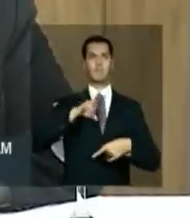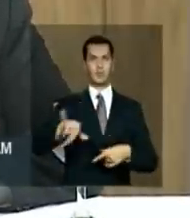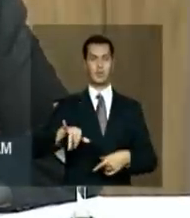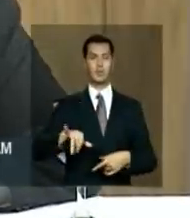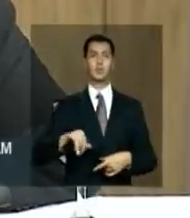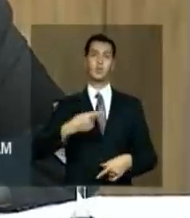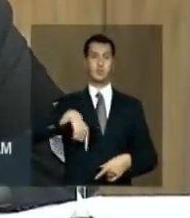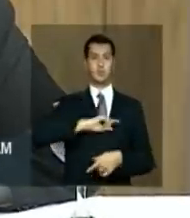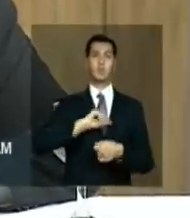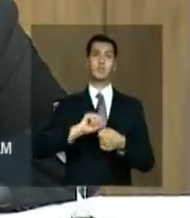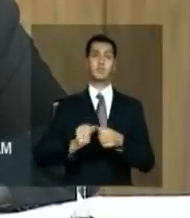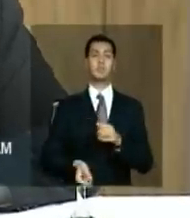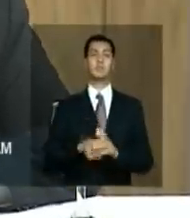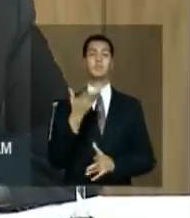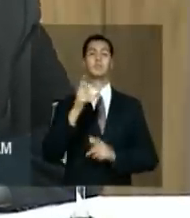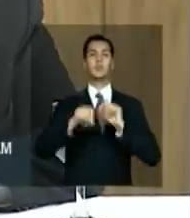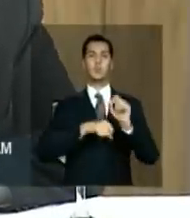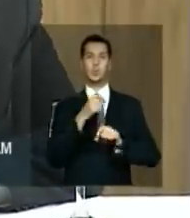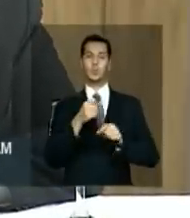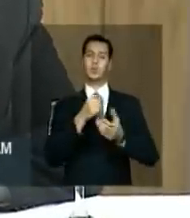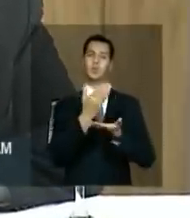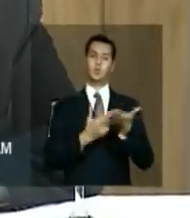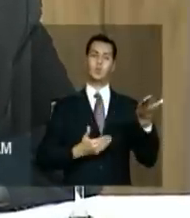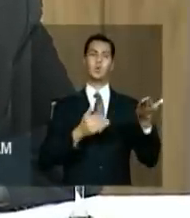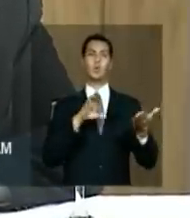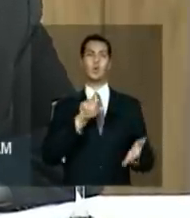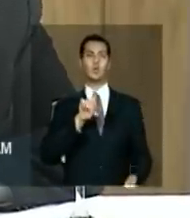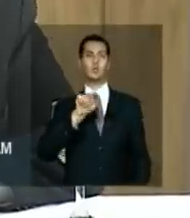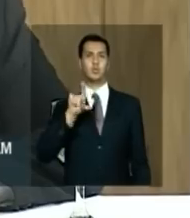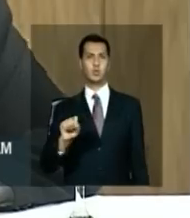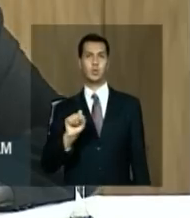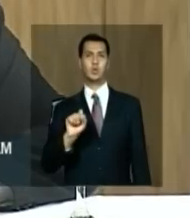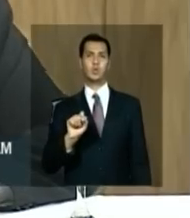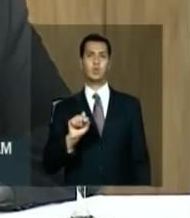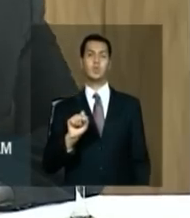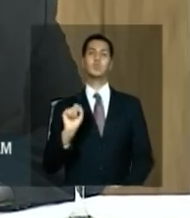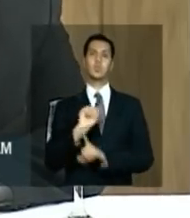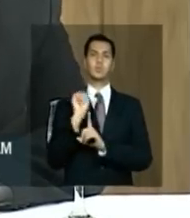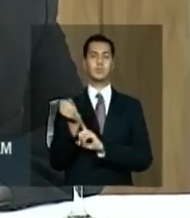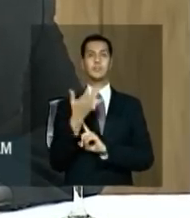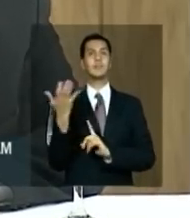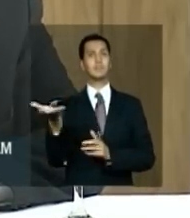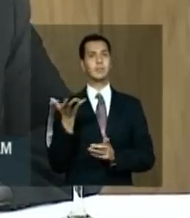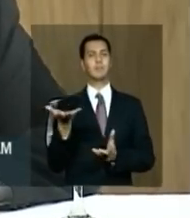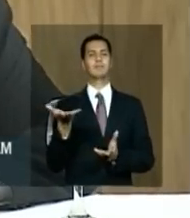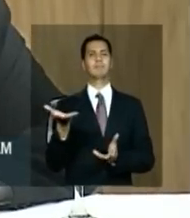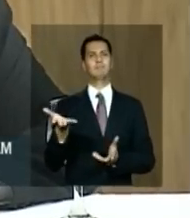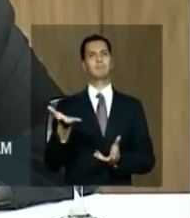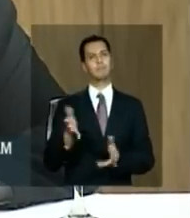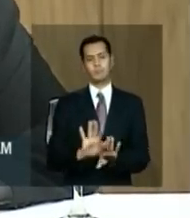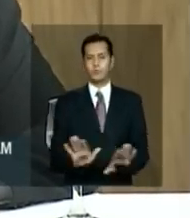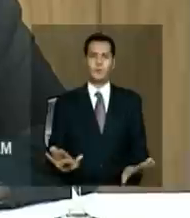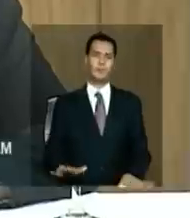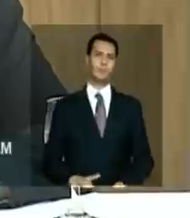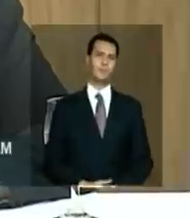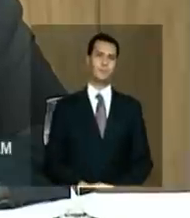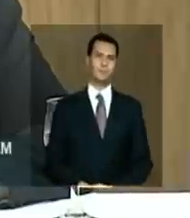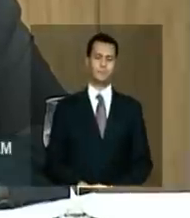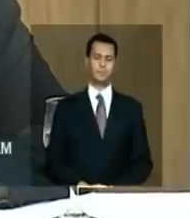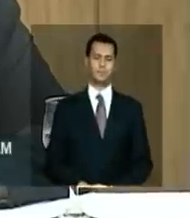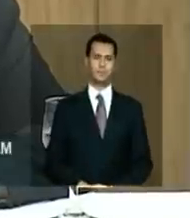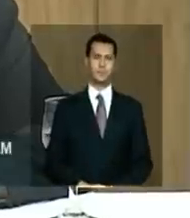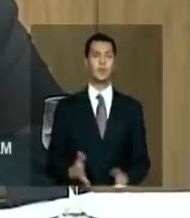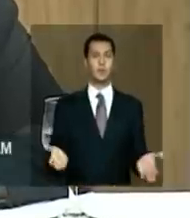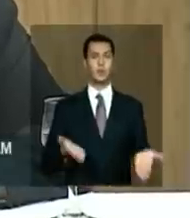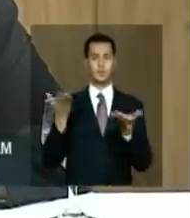produziremos então o documento que a sociedade por tanto tempo espera era isso Senhor advogado passo a palavra a